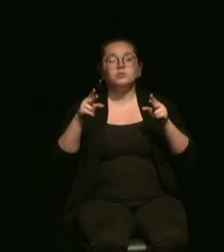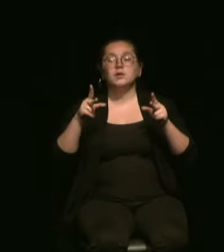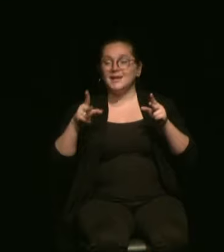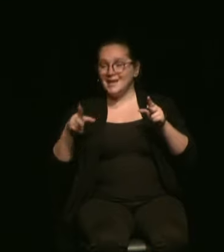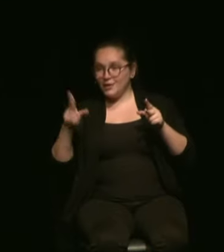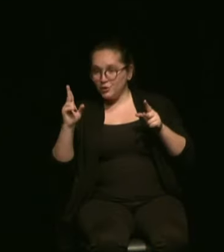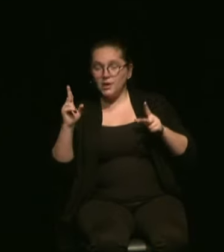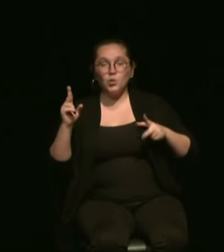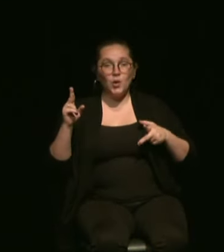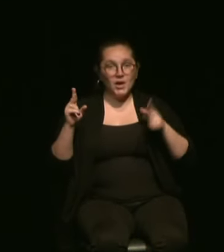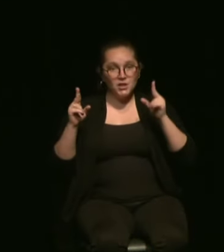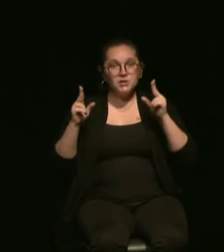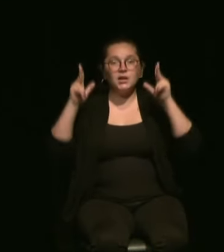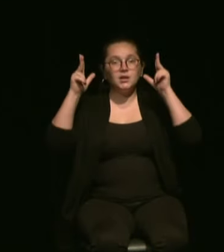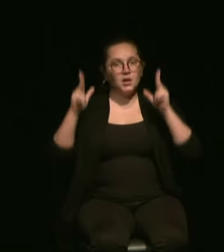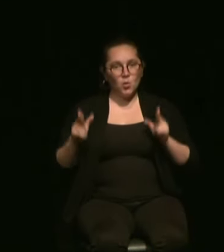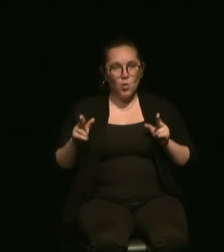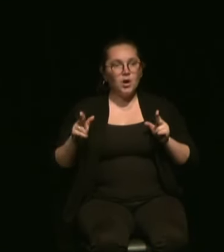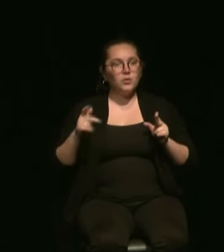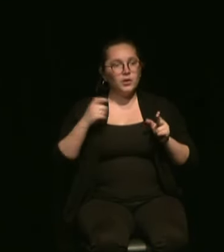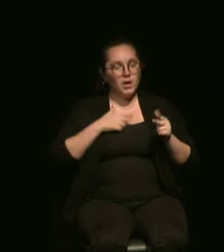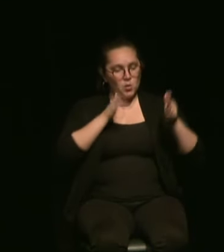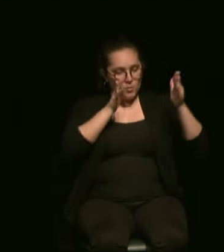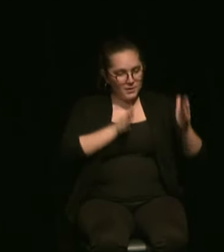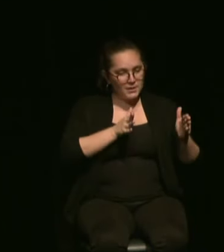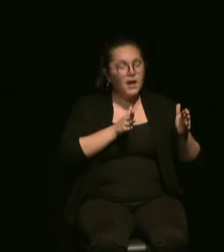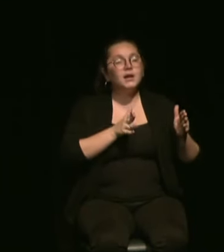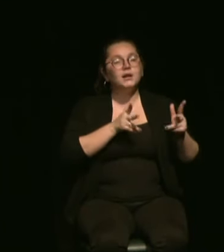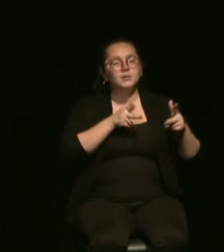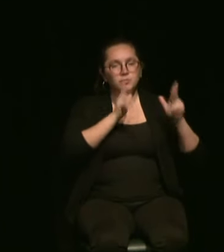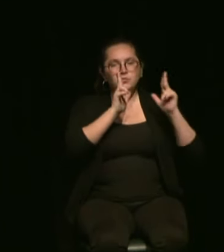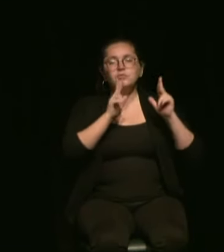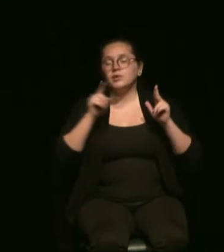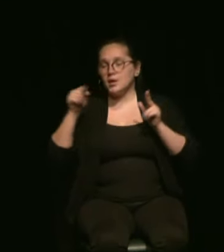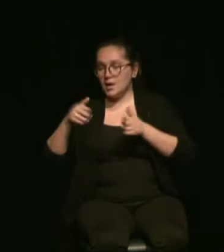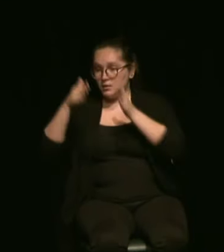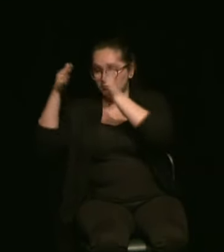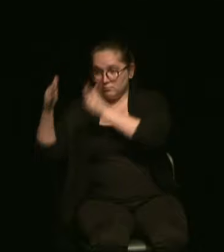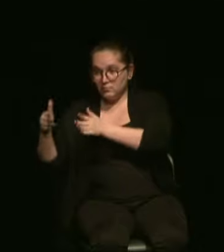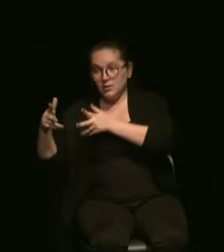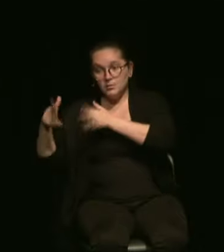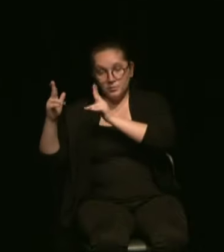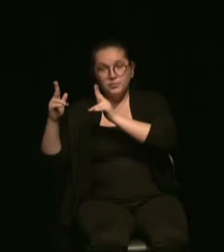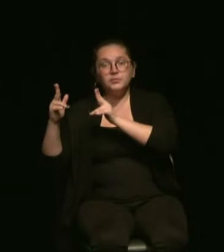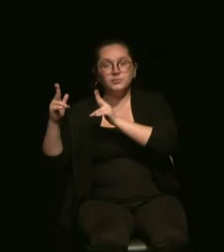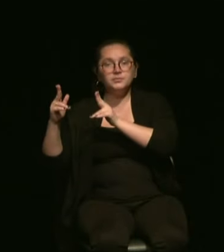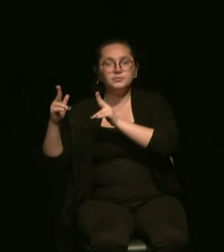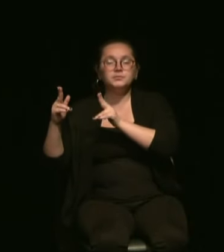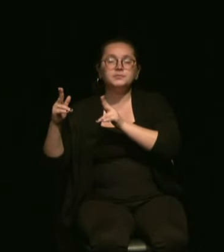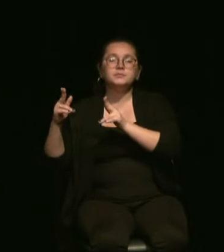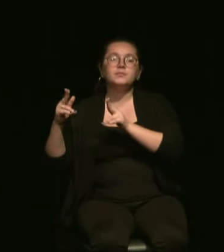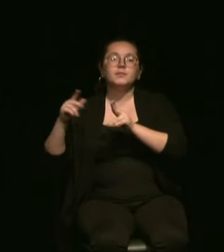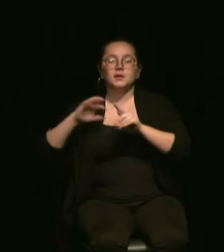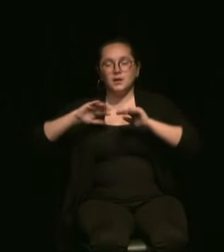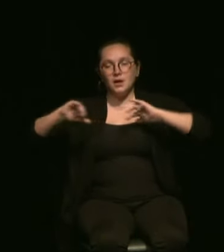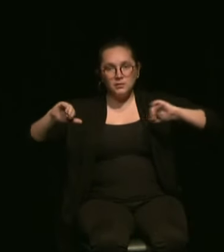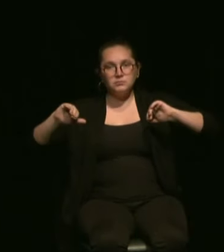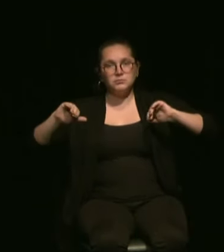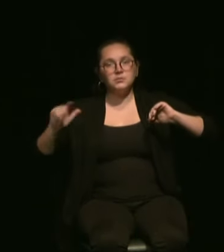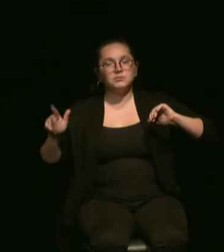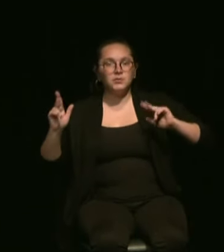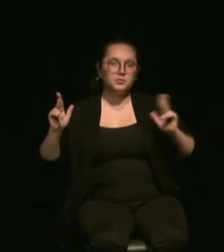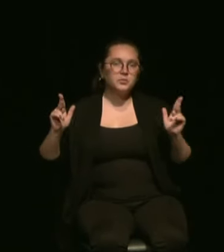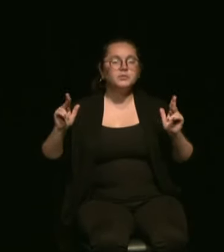ao mesmo tempo em salas contíguas. Eu editava numa sala e ele editava. Eu editava o Entre Atos numa sala e ele editava o Peões na